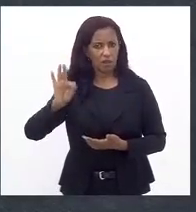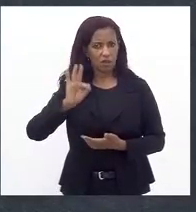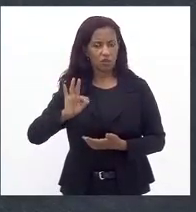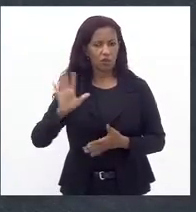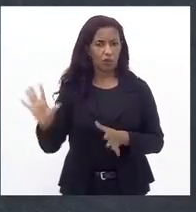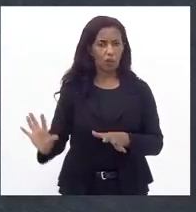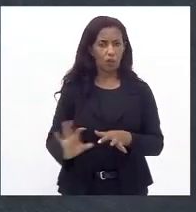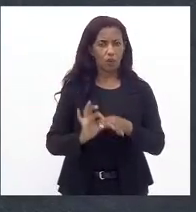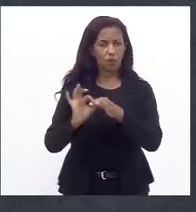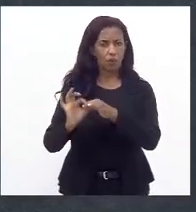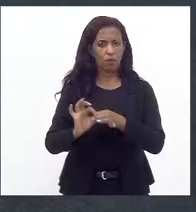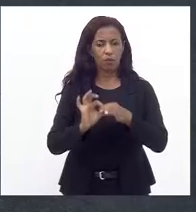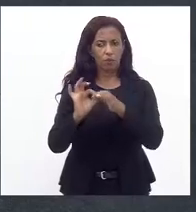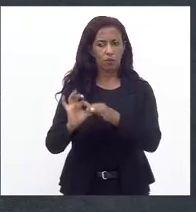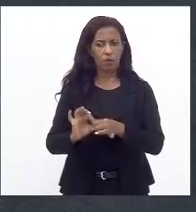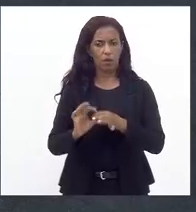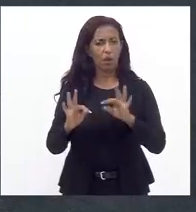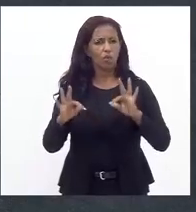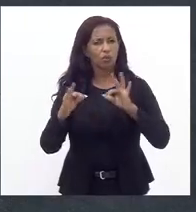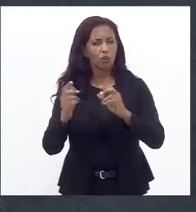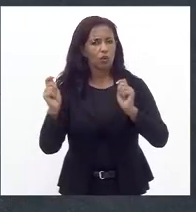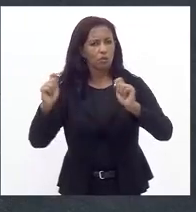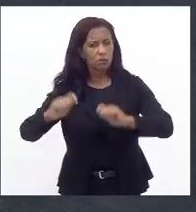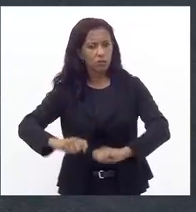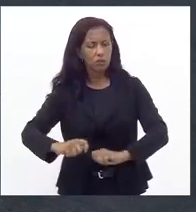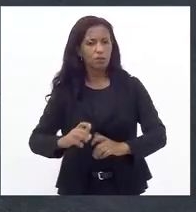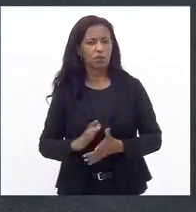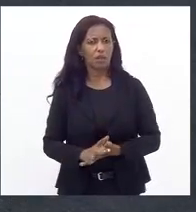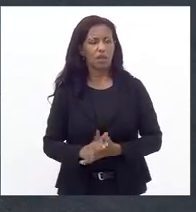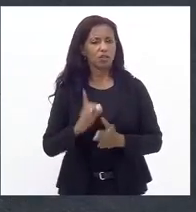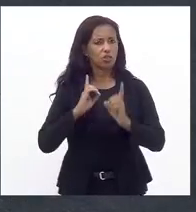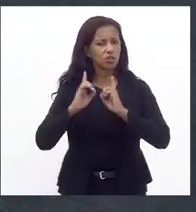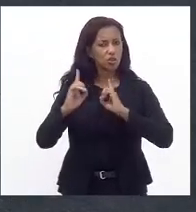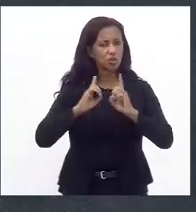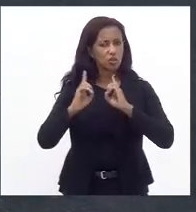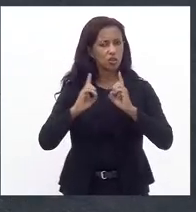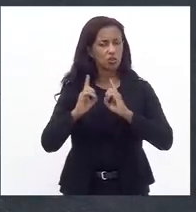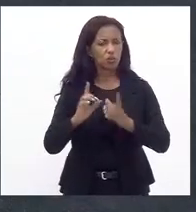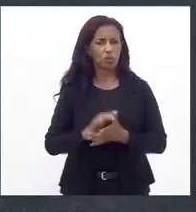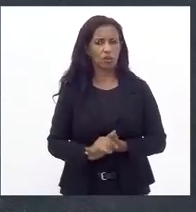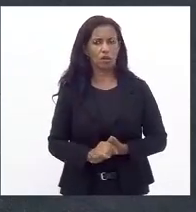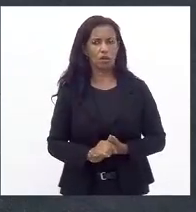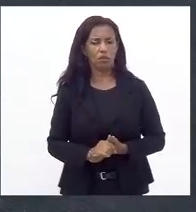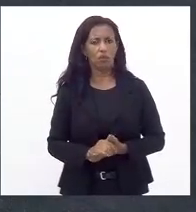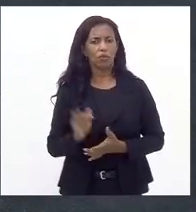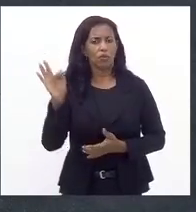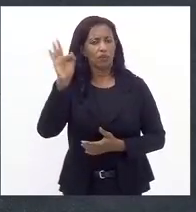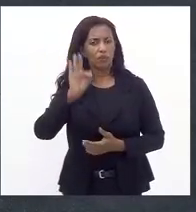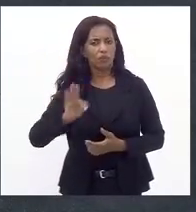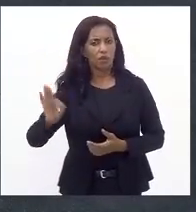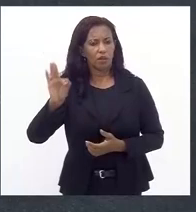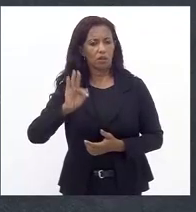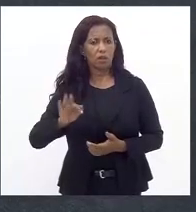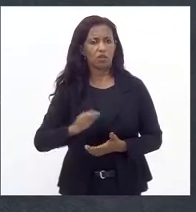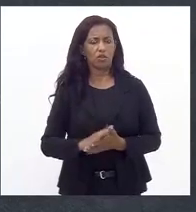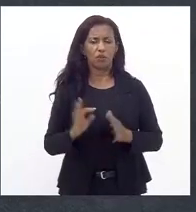a união nega toda a possibilidade de discussão do ente federativo